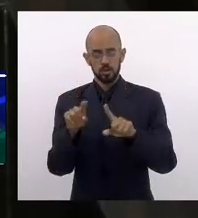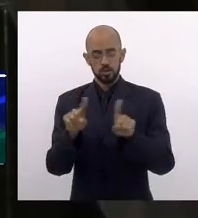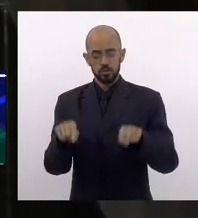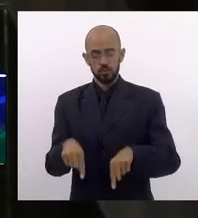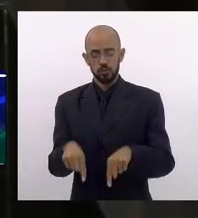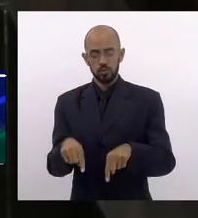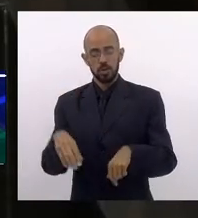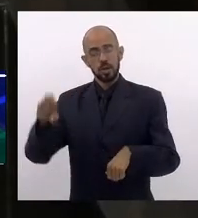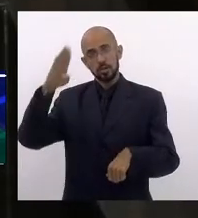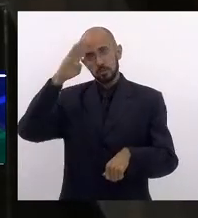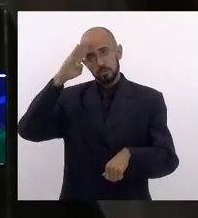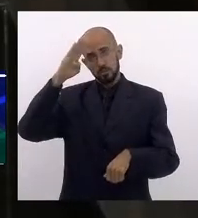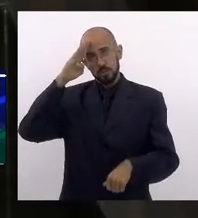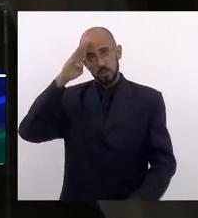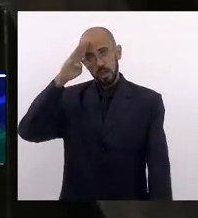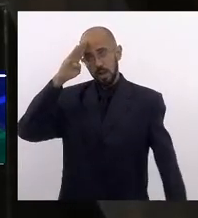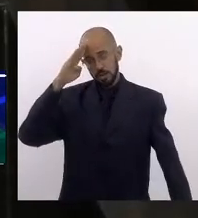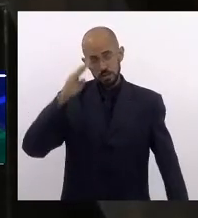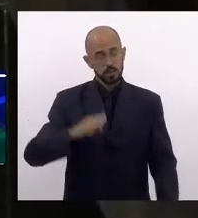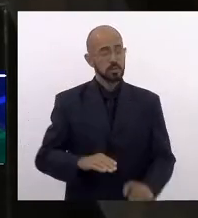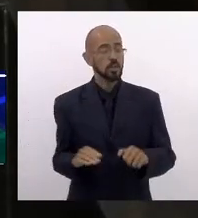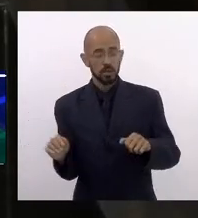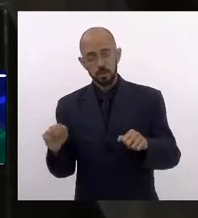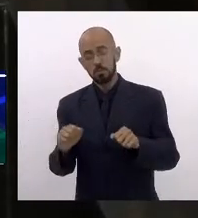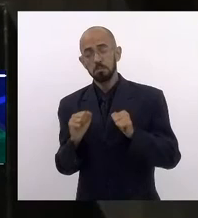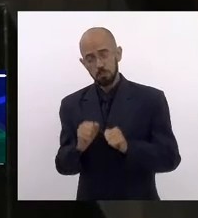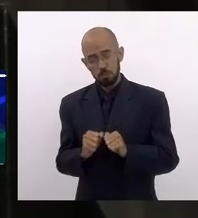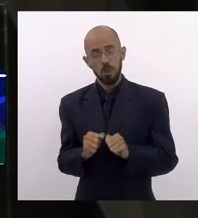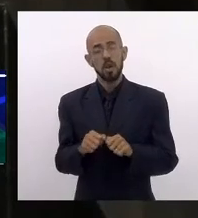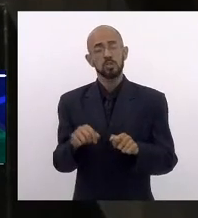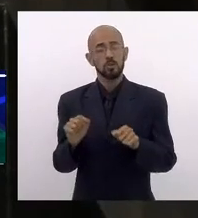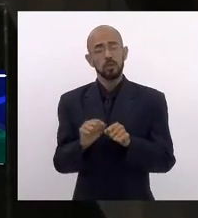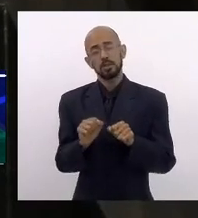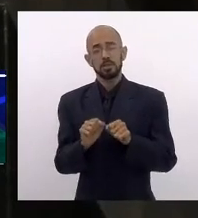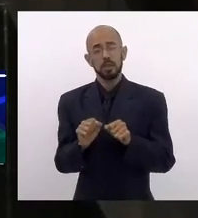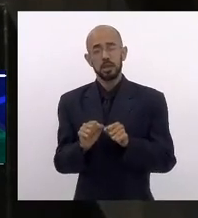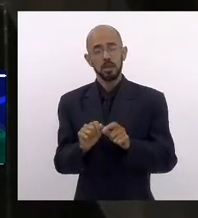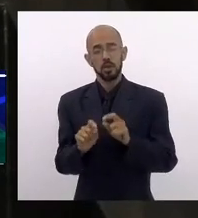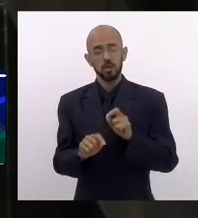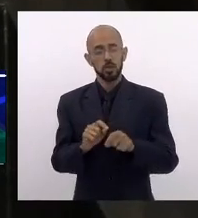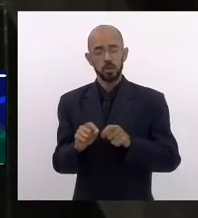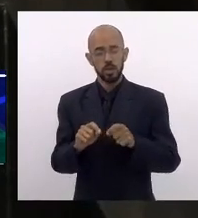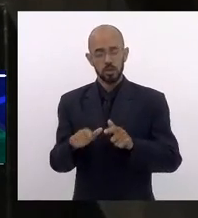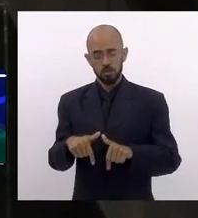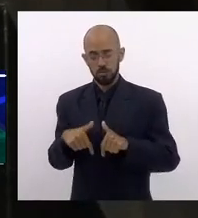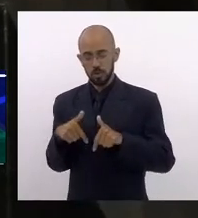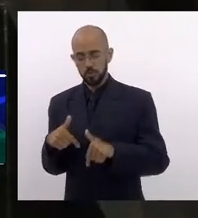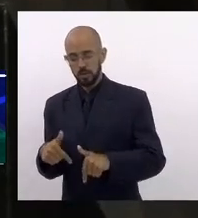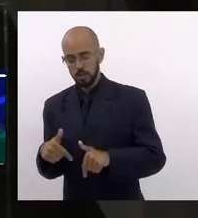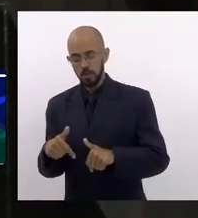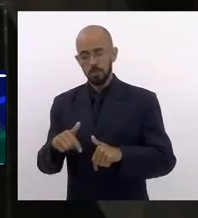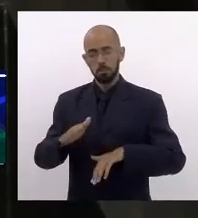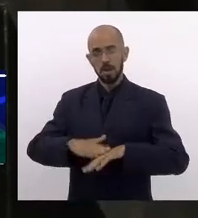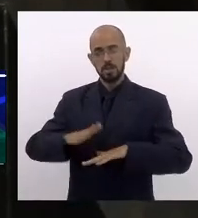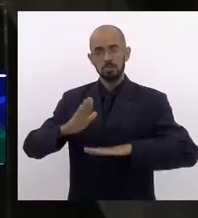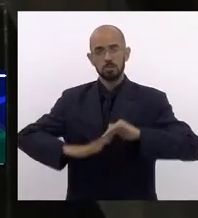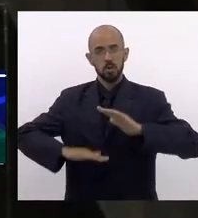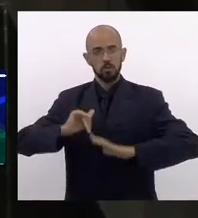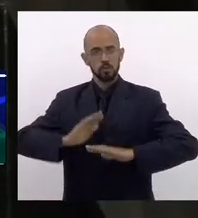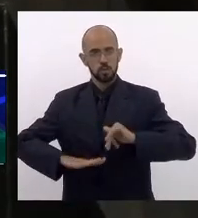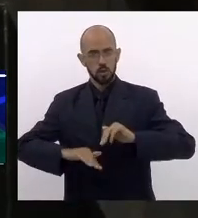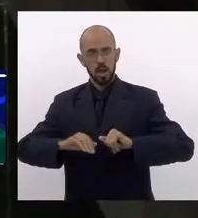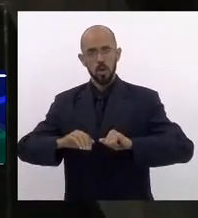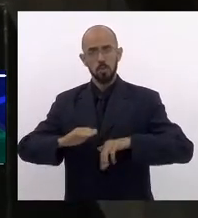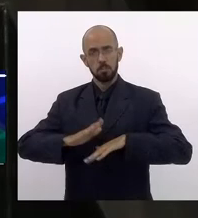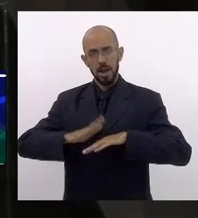públicos militares possa redundar, deputada Tia Ju, numa atuação mais profissional, mais